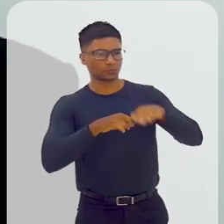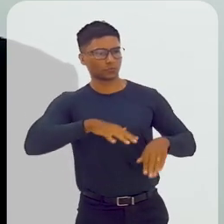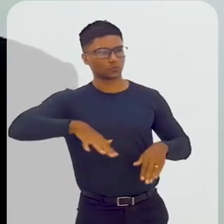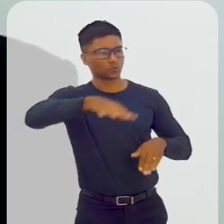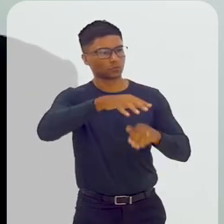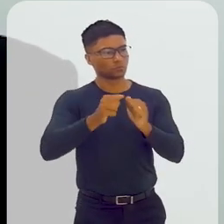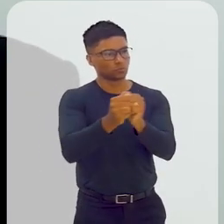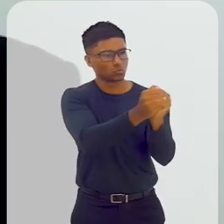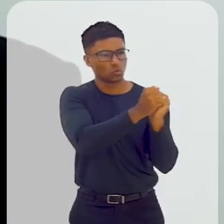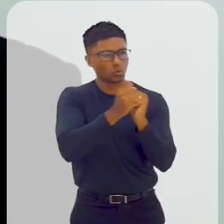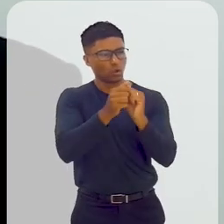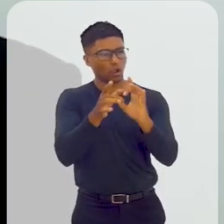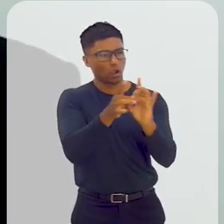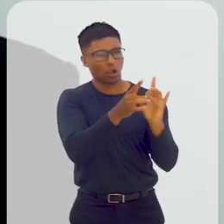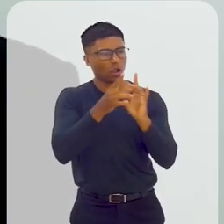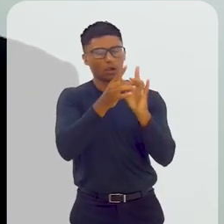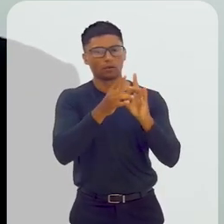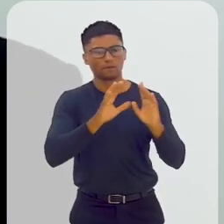de instituições